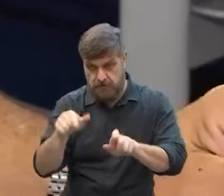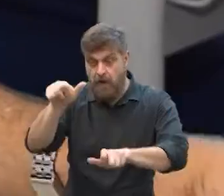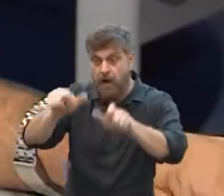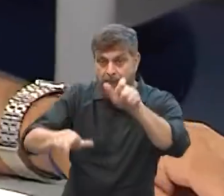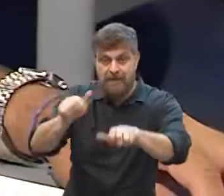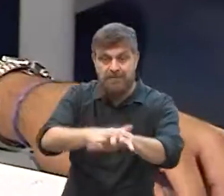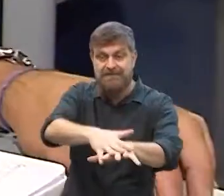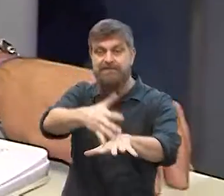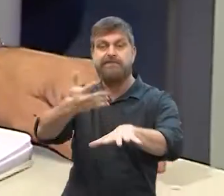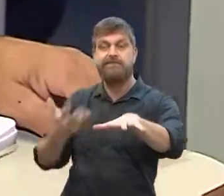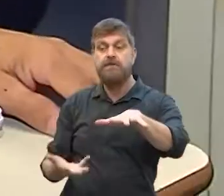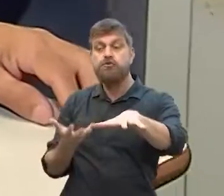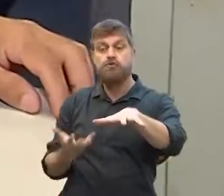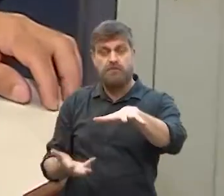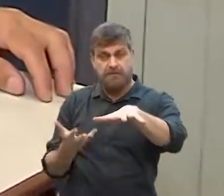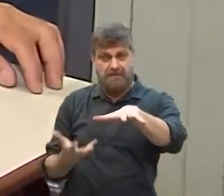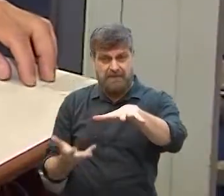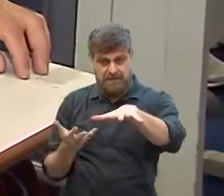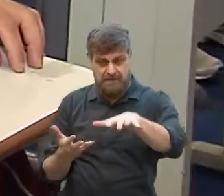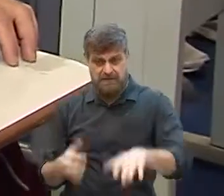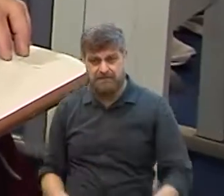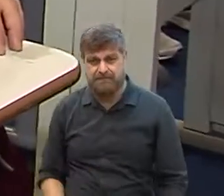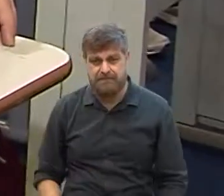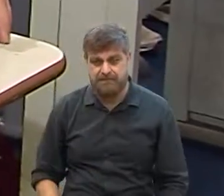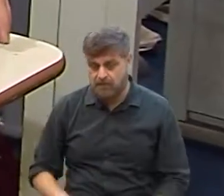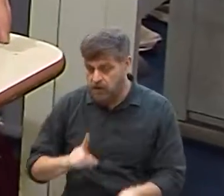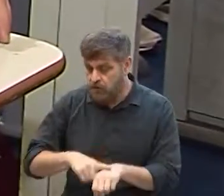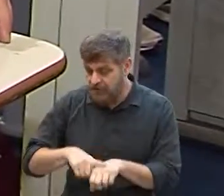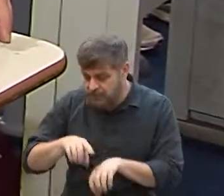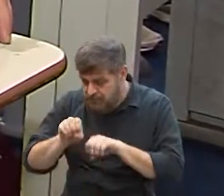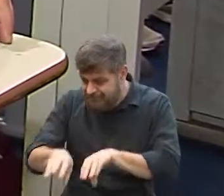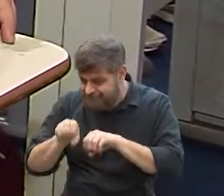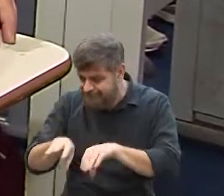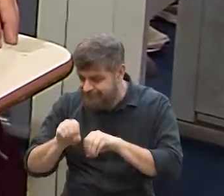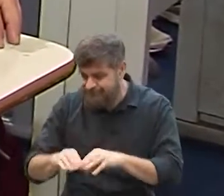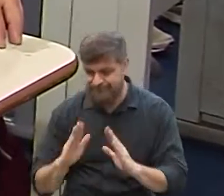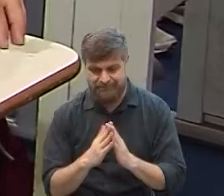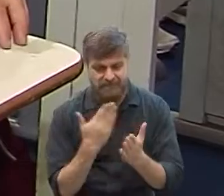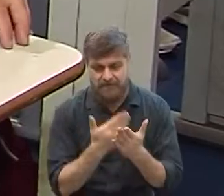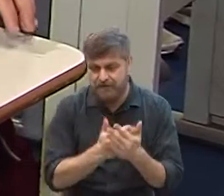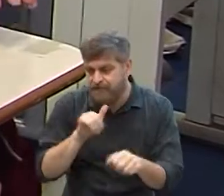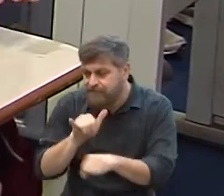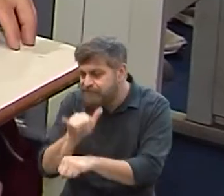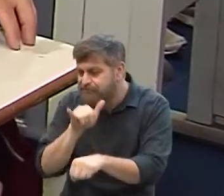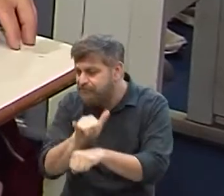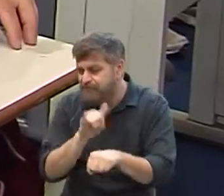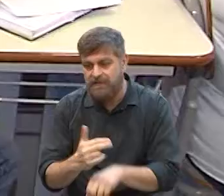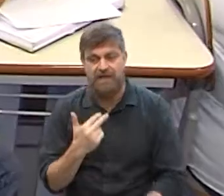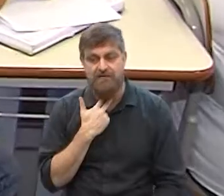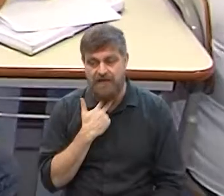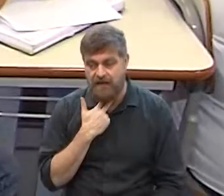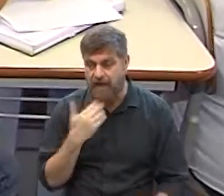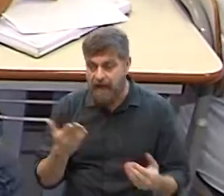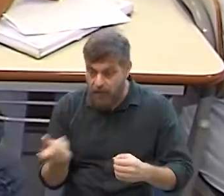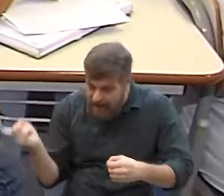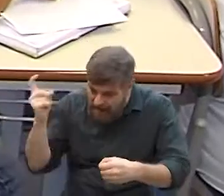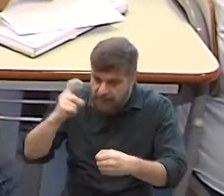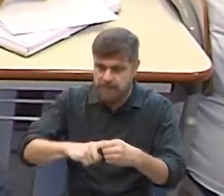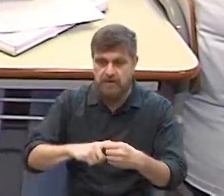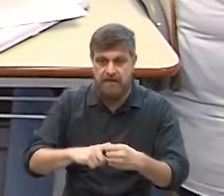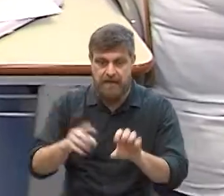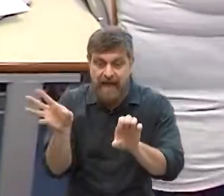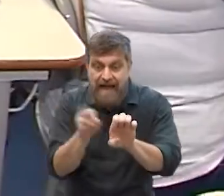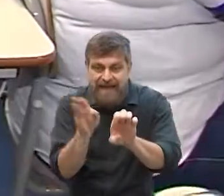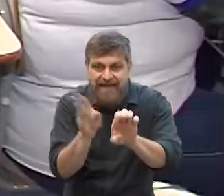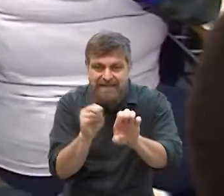foram excluídas do processo de educação e que agora têm a oportunidade de voltar a estudar a partir do